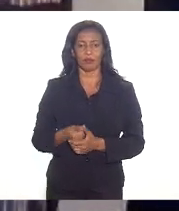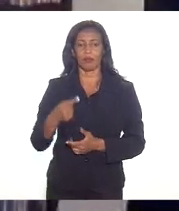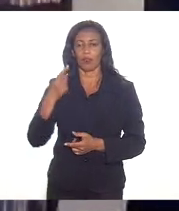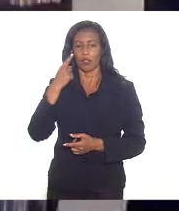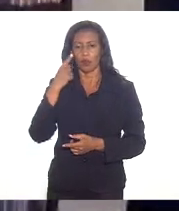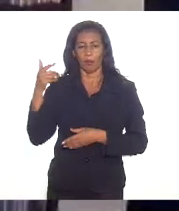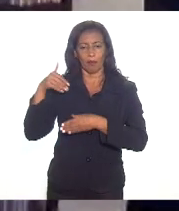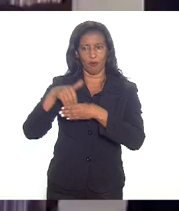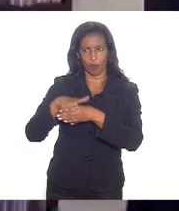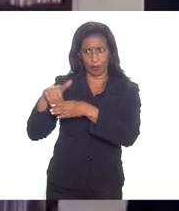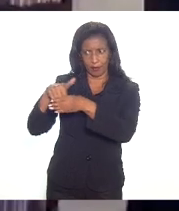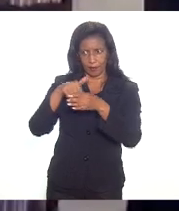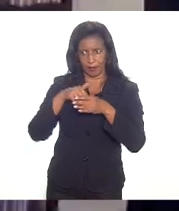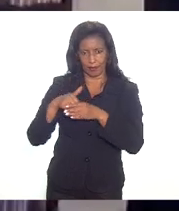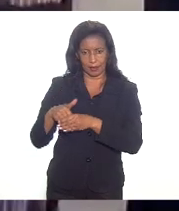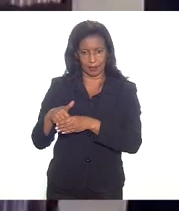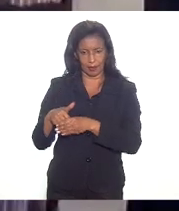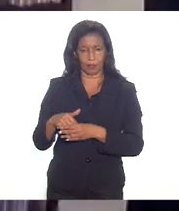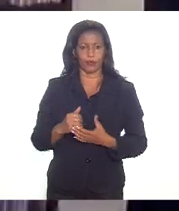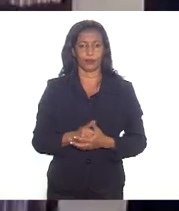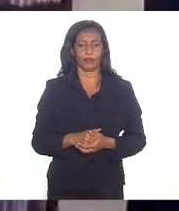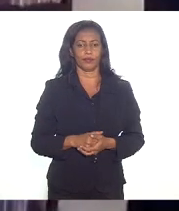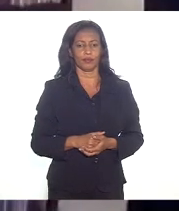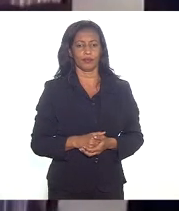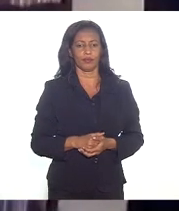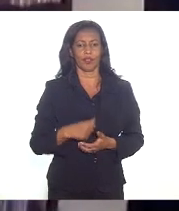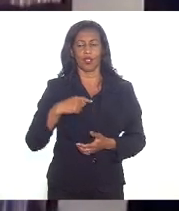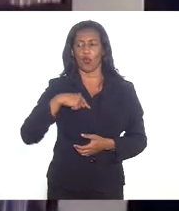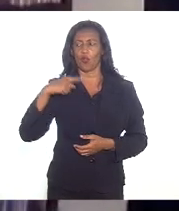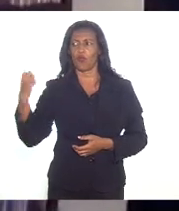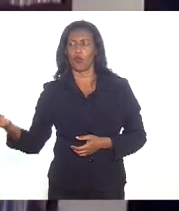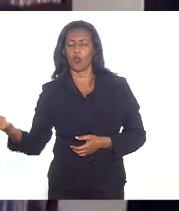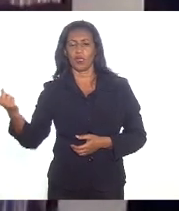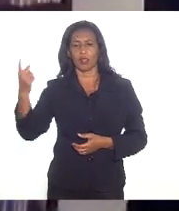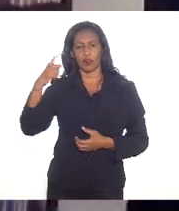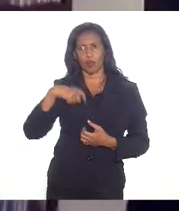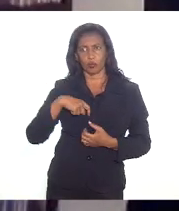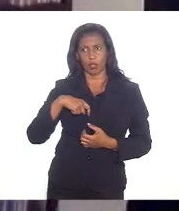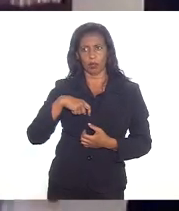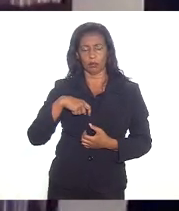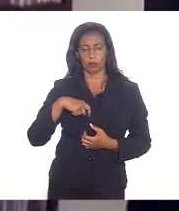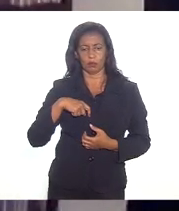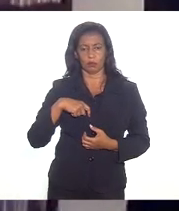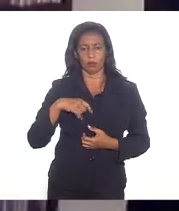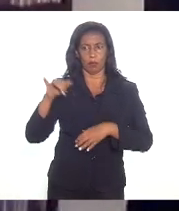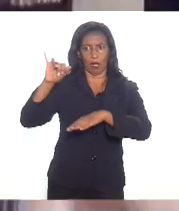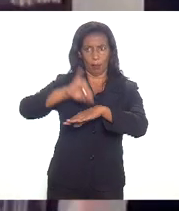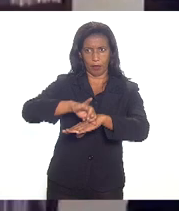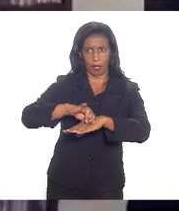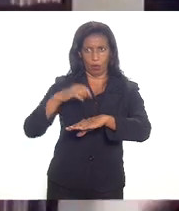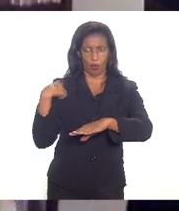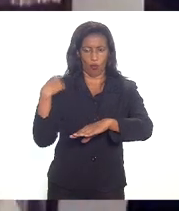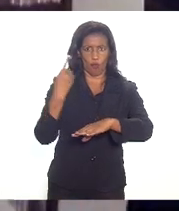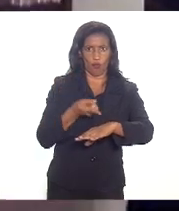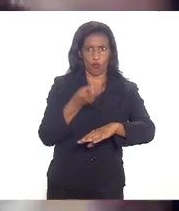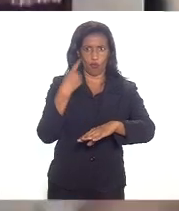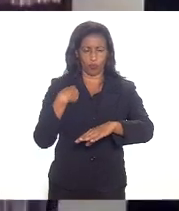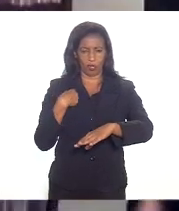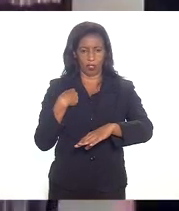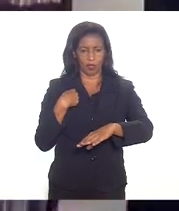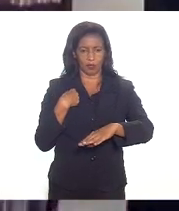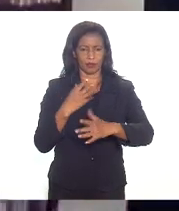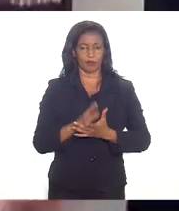votar no primeiro turno e outra para votar no segundo turno. Fui num dia e voltei no mesmo dia. Estou me precavendo, a